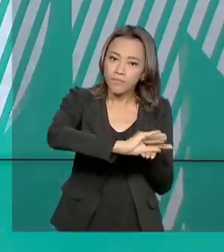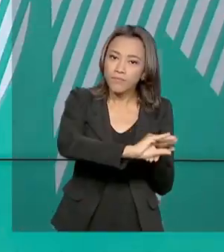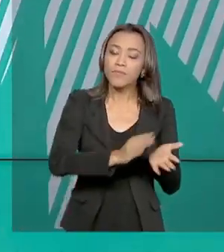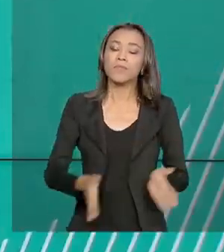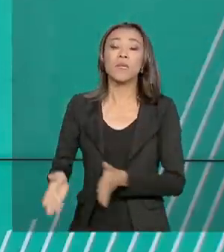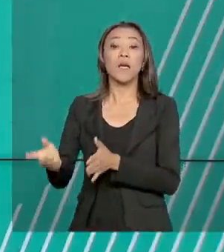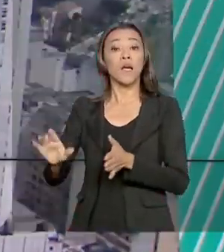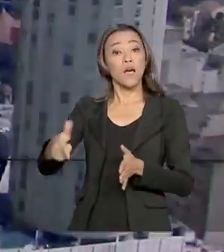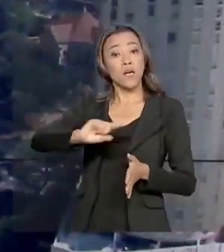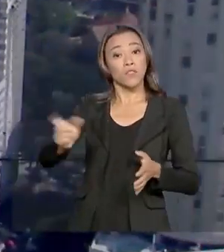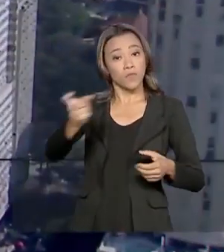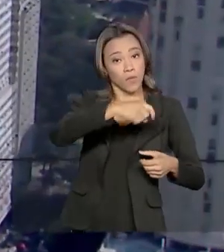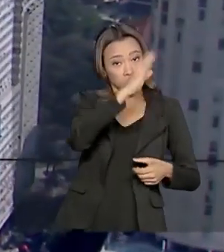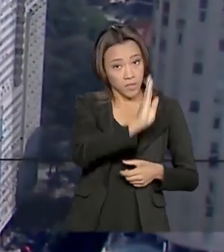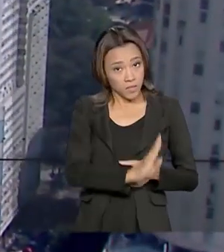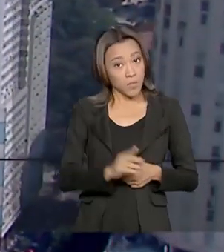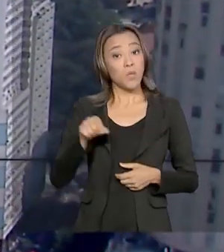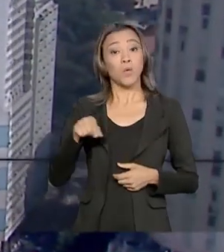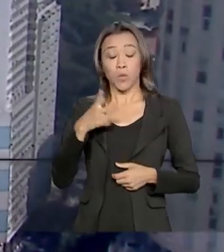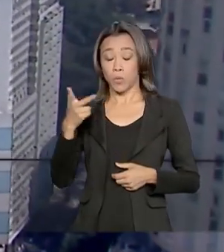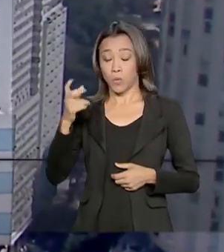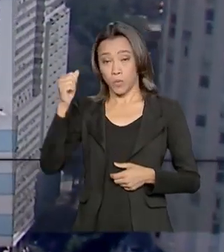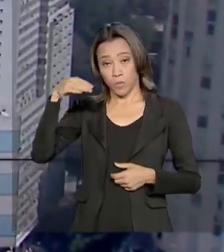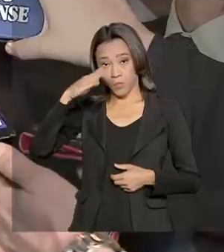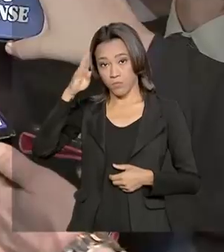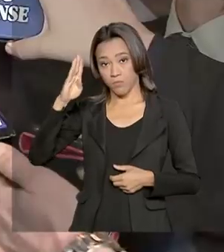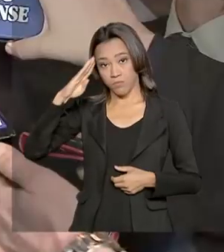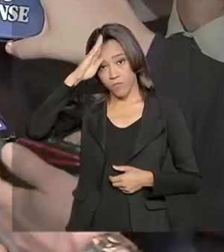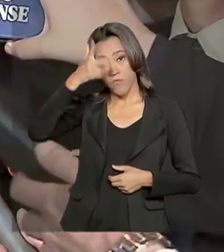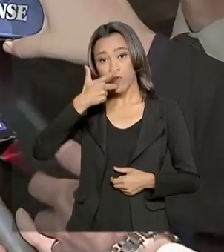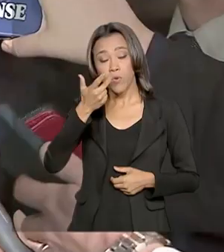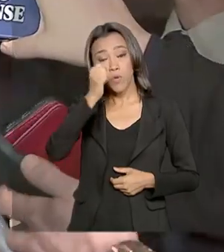presidente disse que o Brasil está recuperando a confiança do mundo.